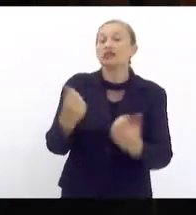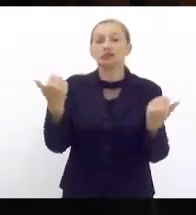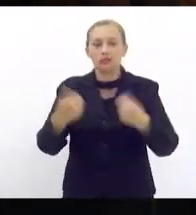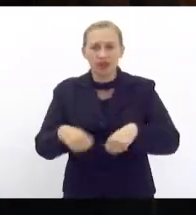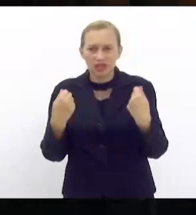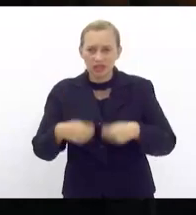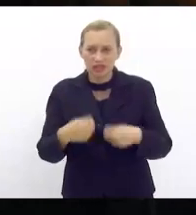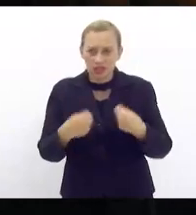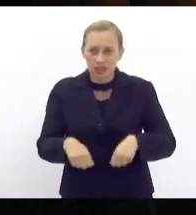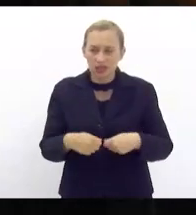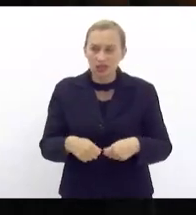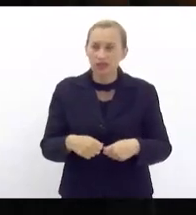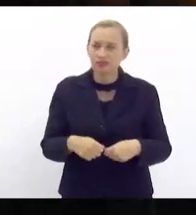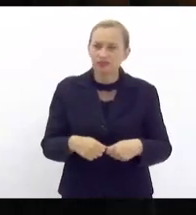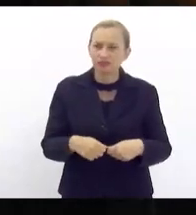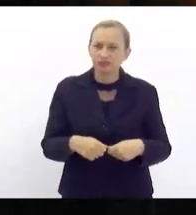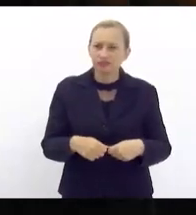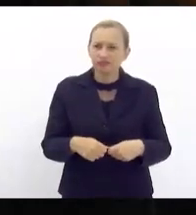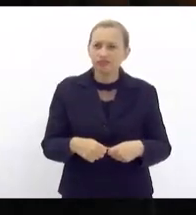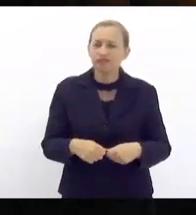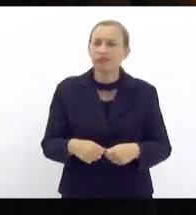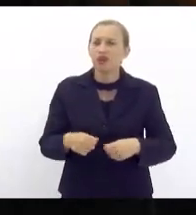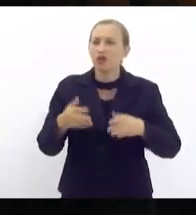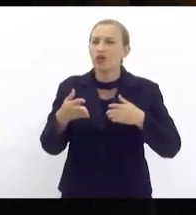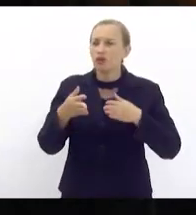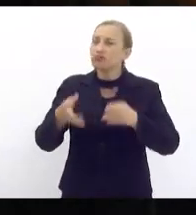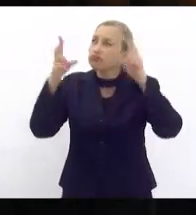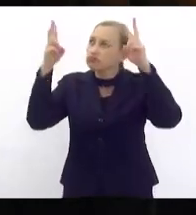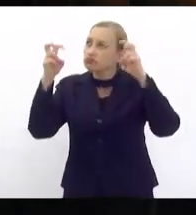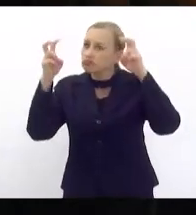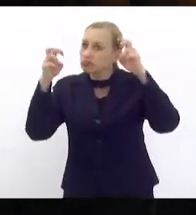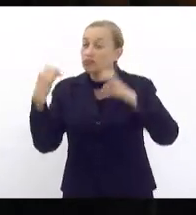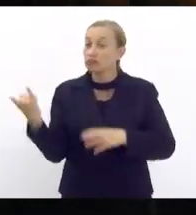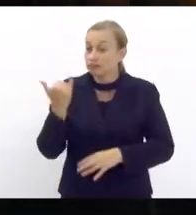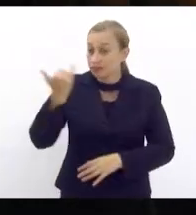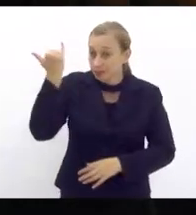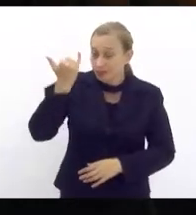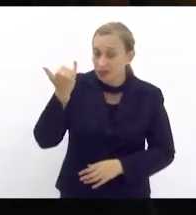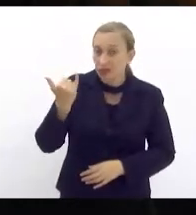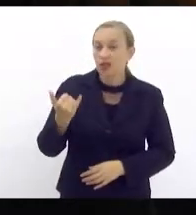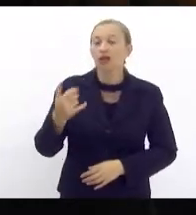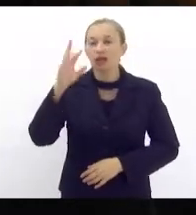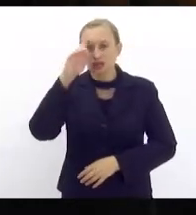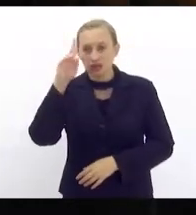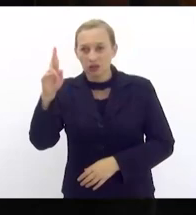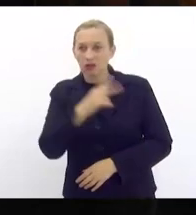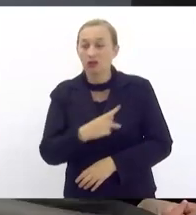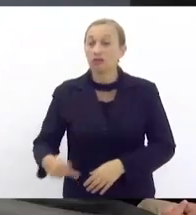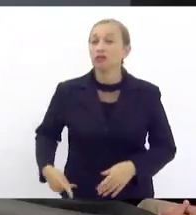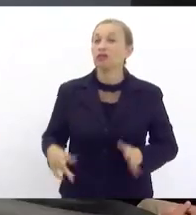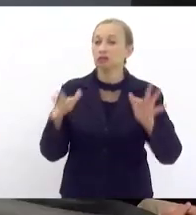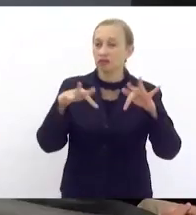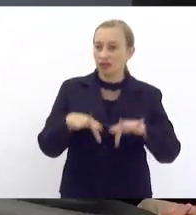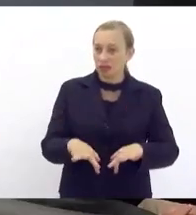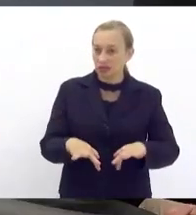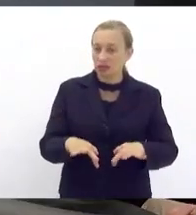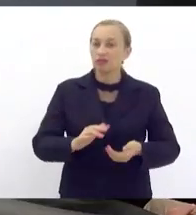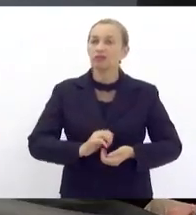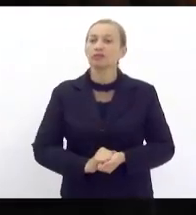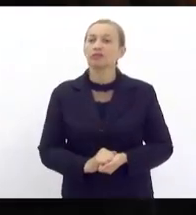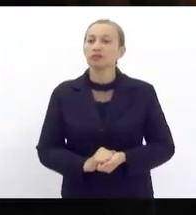se a senhora dos temas tão essenciais E aí senhor na Presidente para concluir